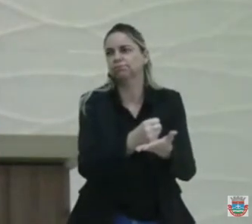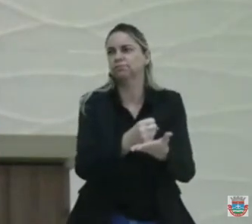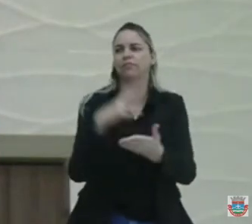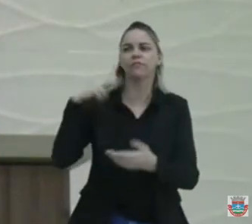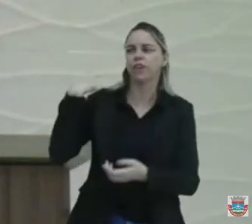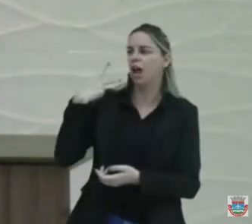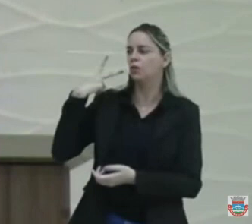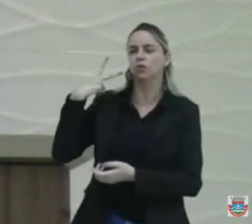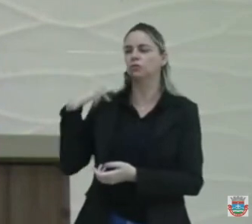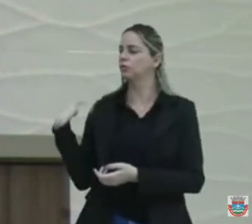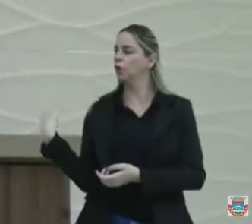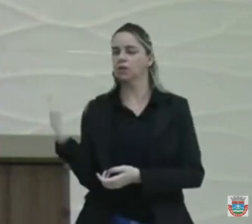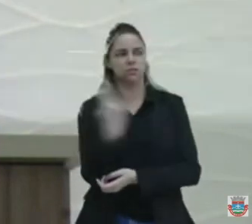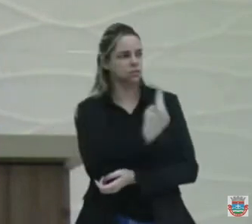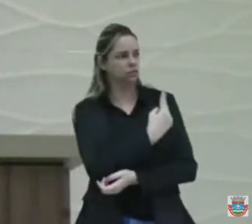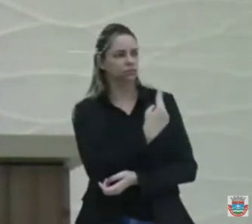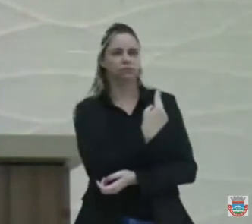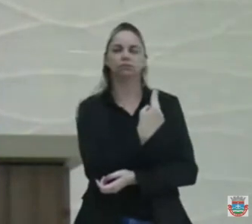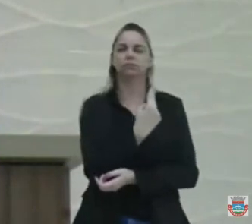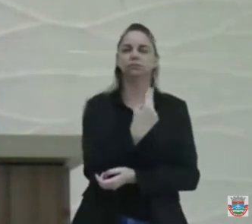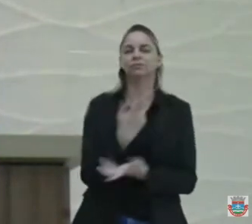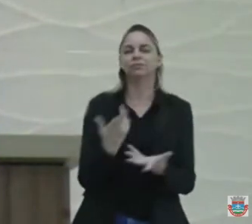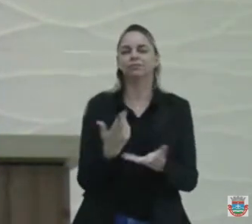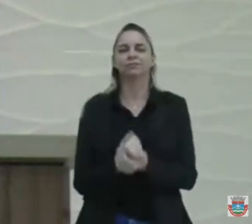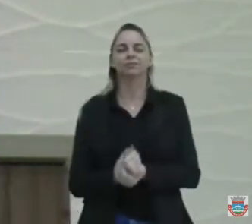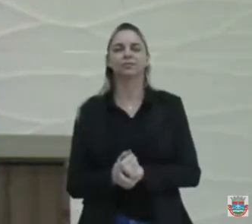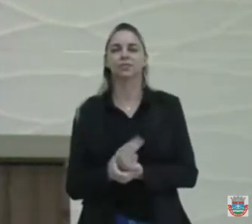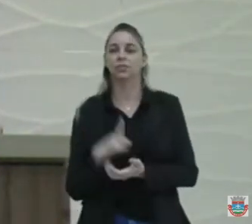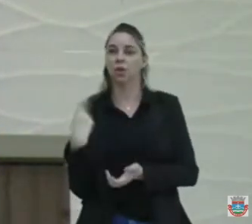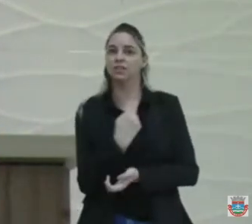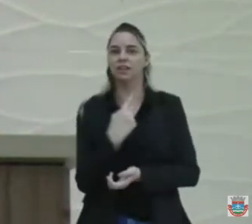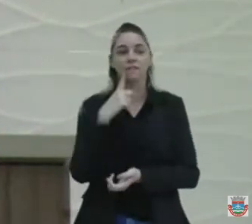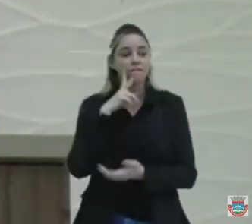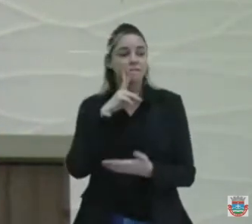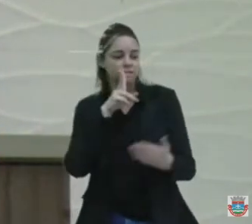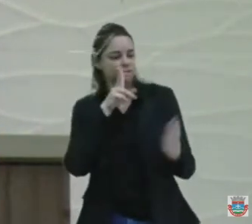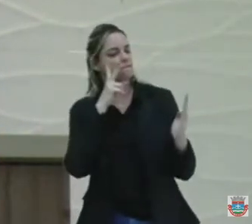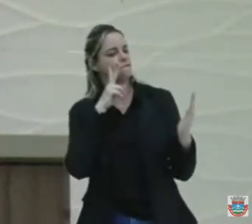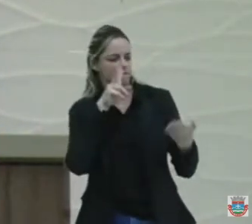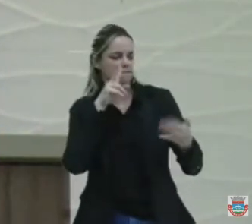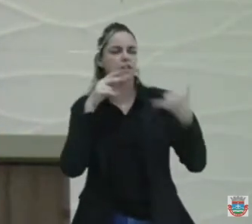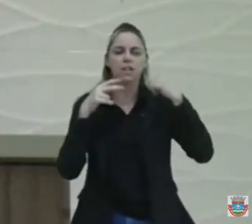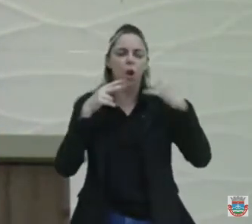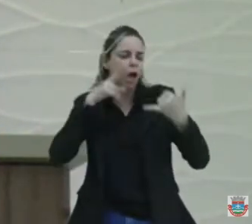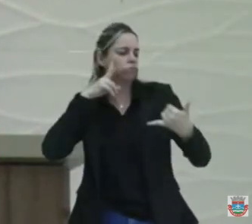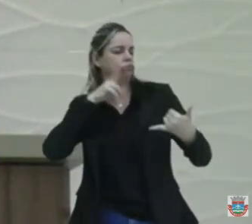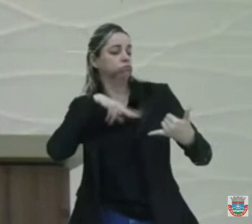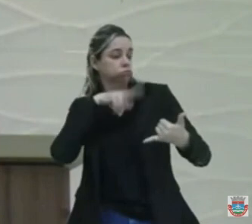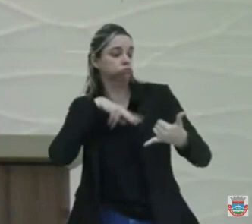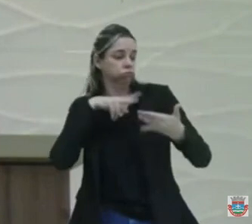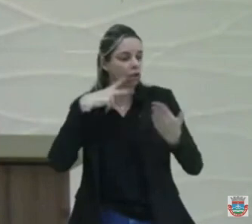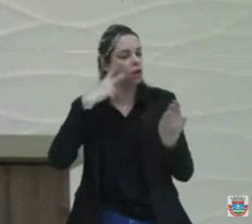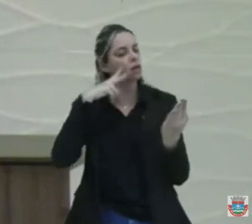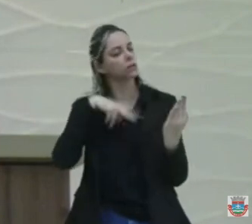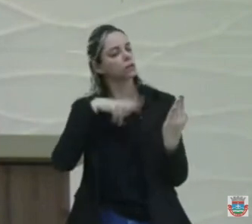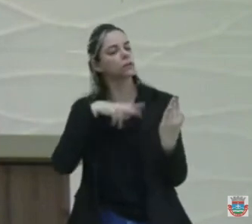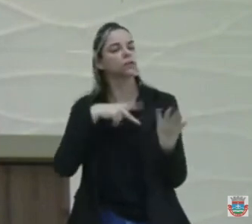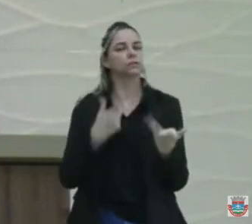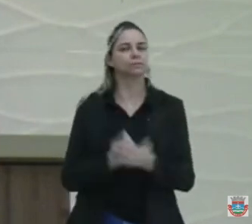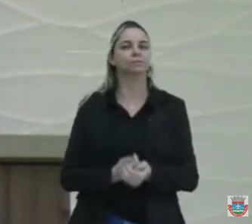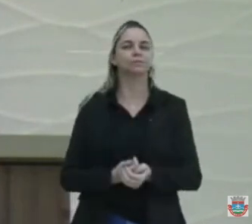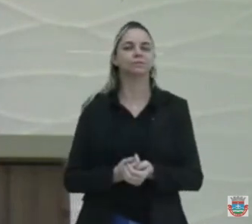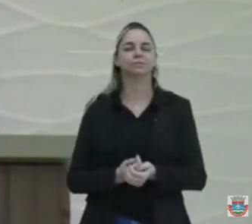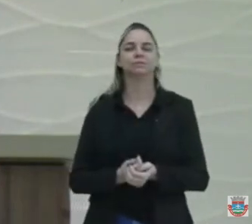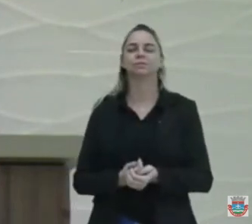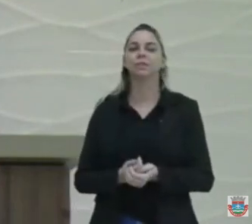estamos acompanhando. Então, a minha saudação a todas essas pessoas, amigas que nos acompanham. Quero aqui também,